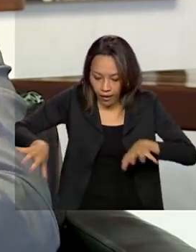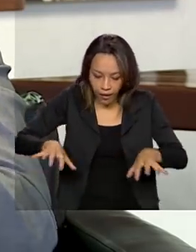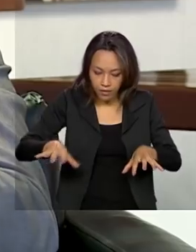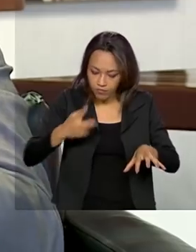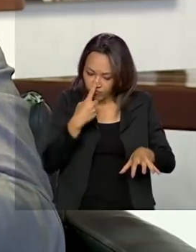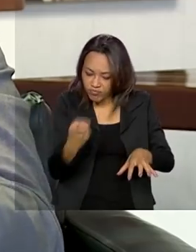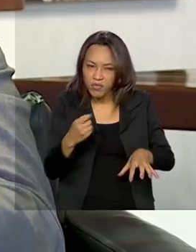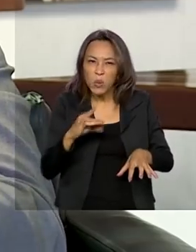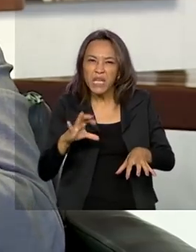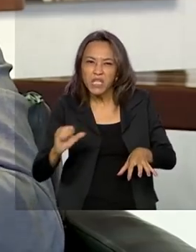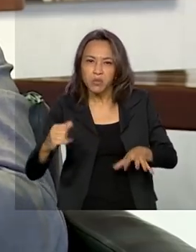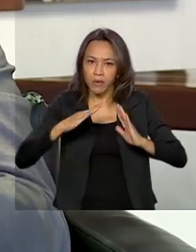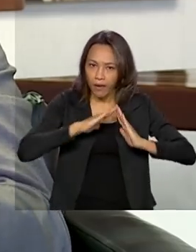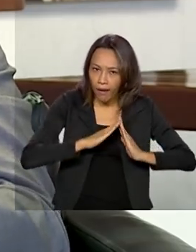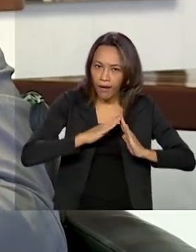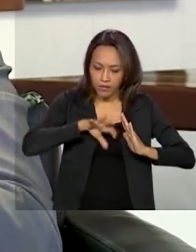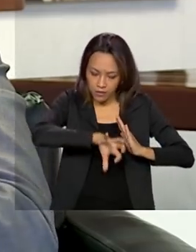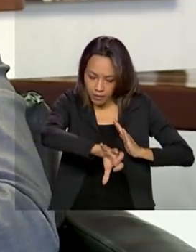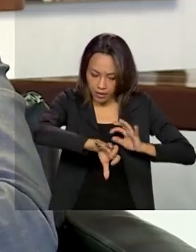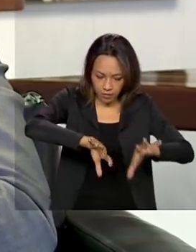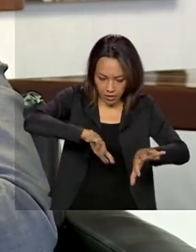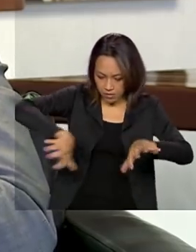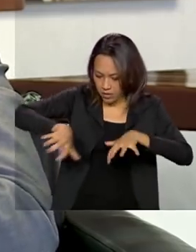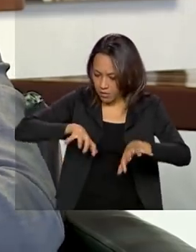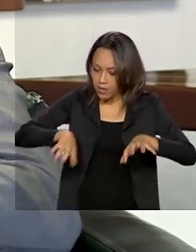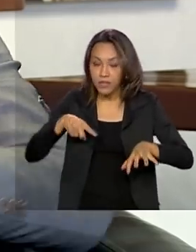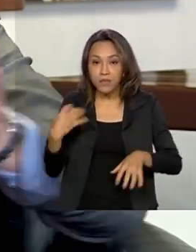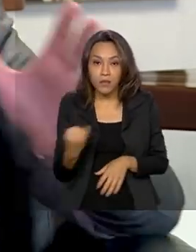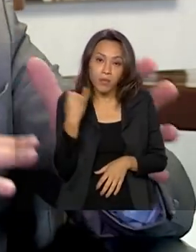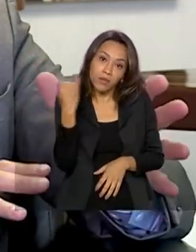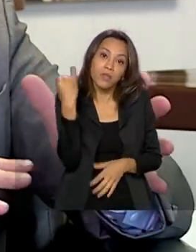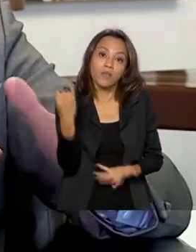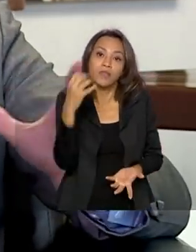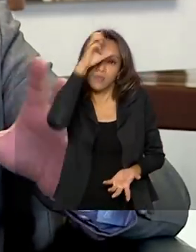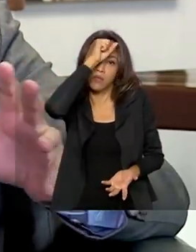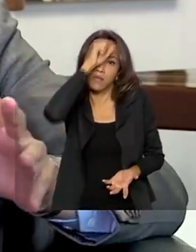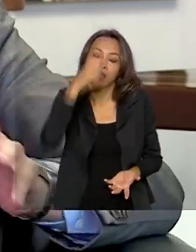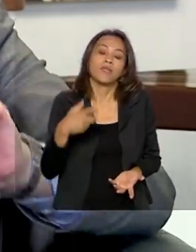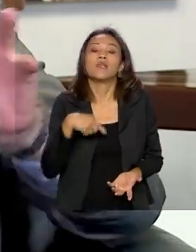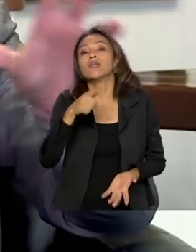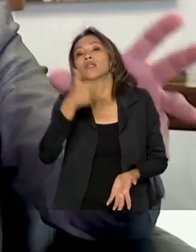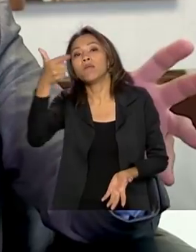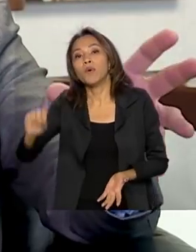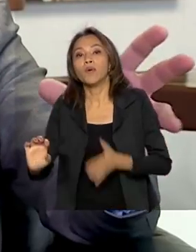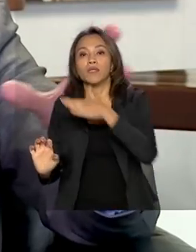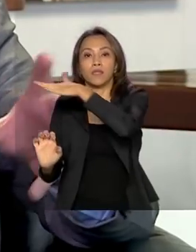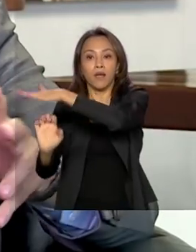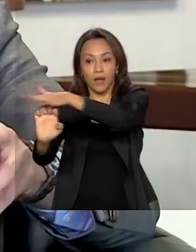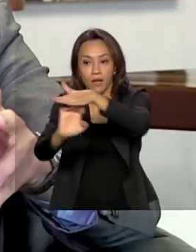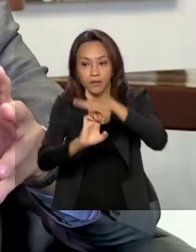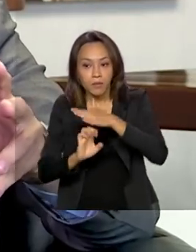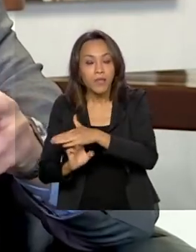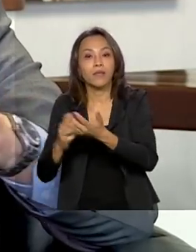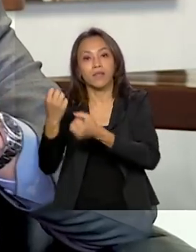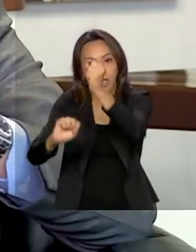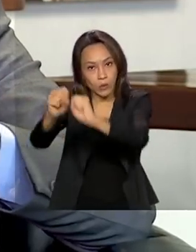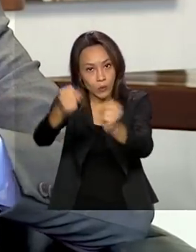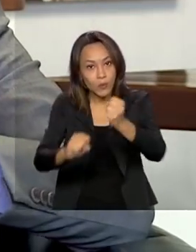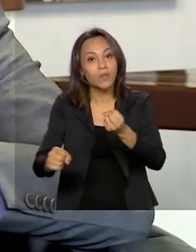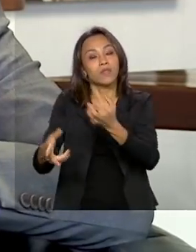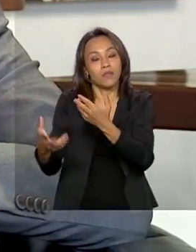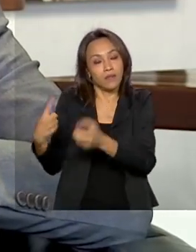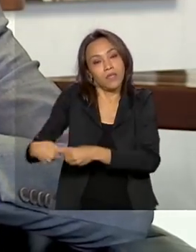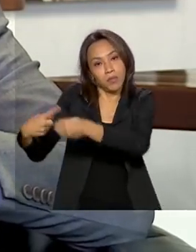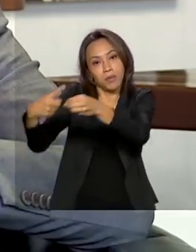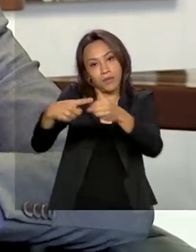do lixo, né, em casa, uma questão de educação ambiental importante. E, por outro lado, o setor privado. Municípios, setor privado e o Ministério do Meio